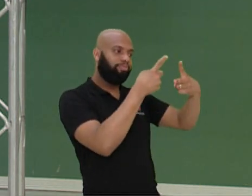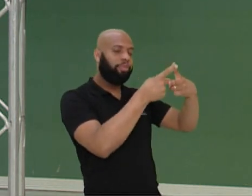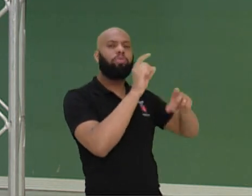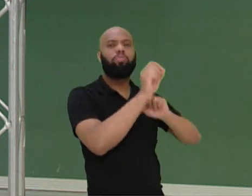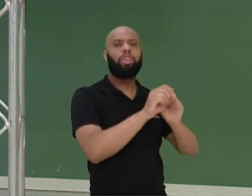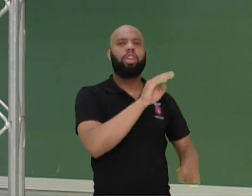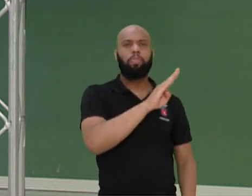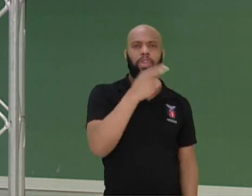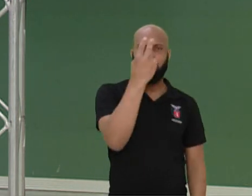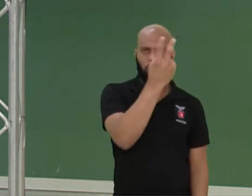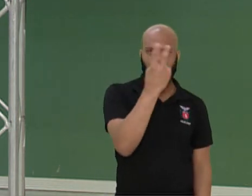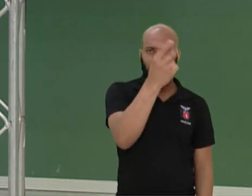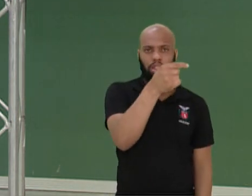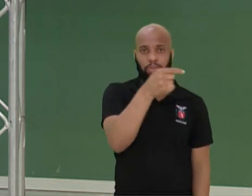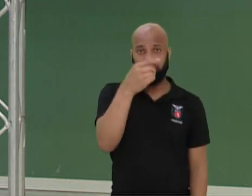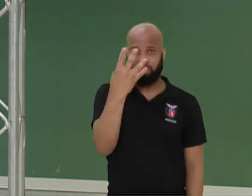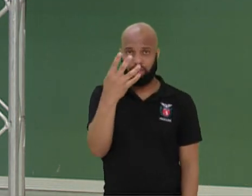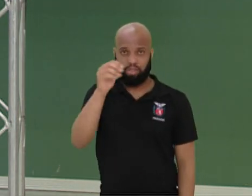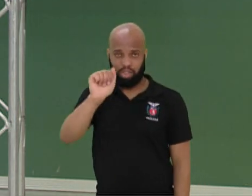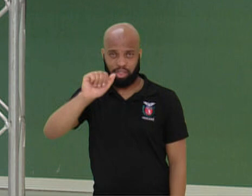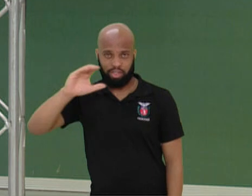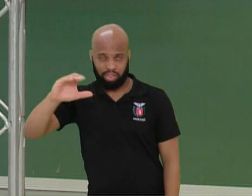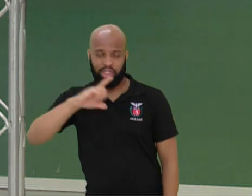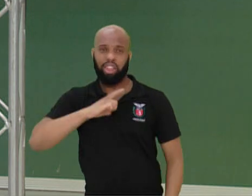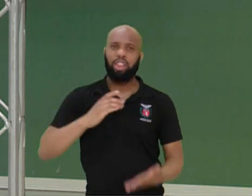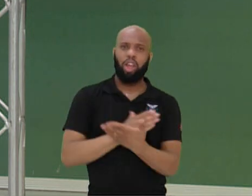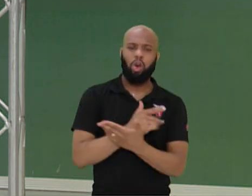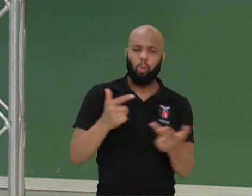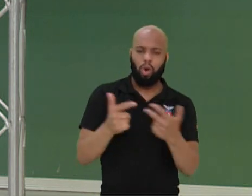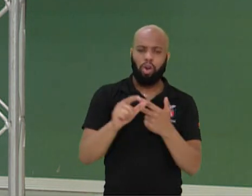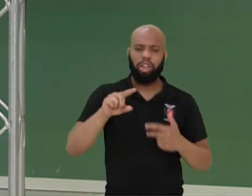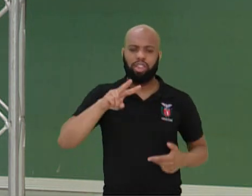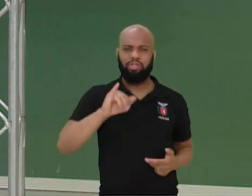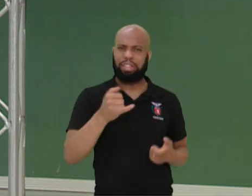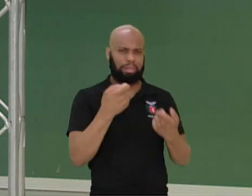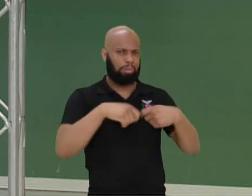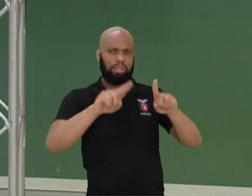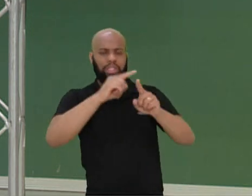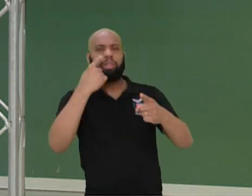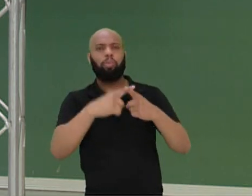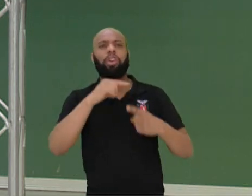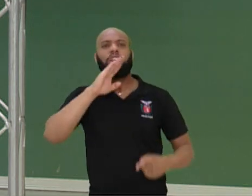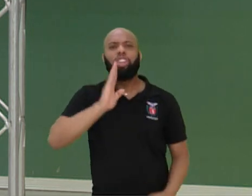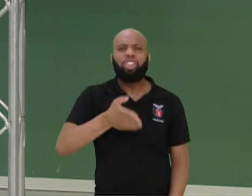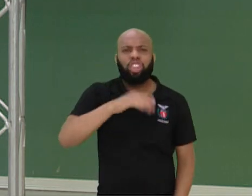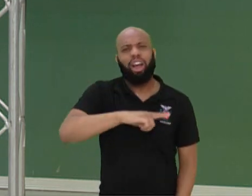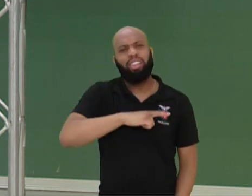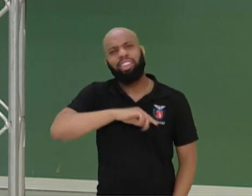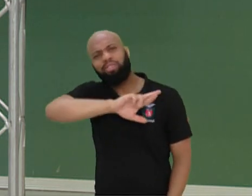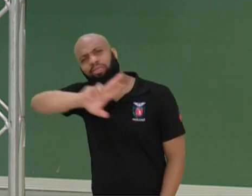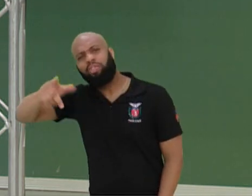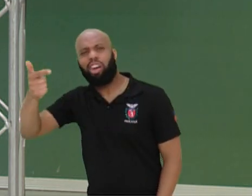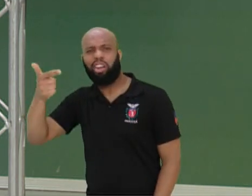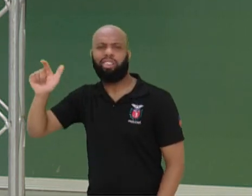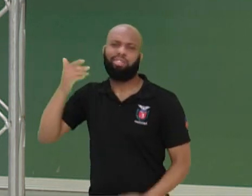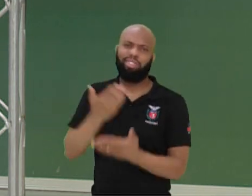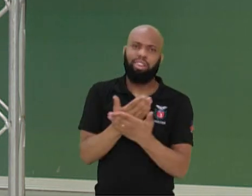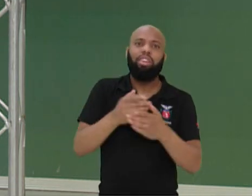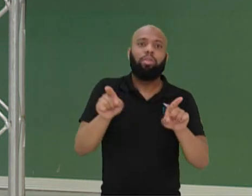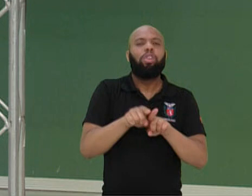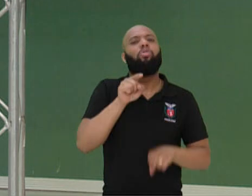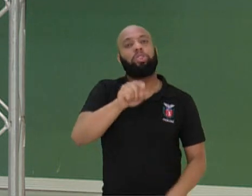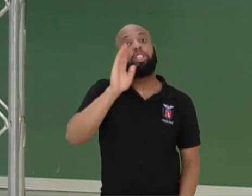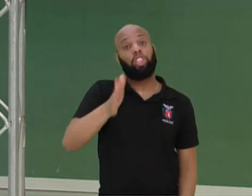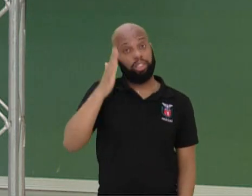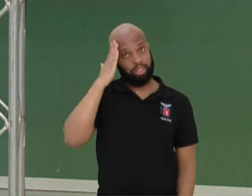ao quadrado menos 4ac. Né? Tem coisas aqui que a gente vai omitir, porque, né, já foram dadas em várias aulas e a gente supõe que